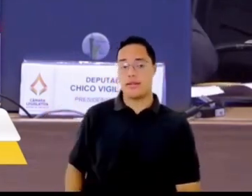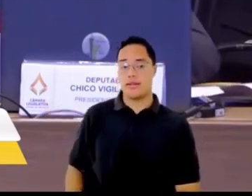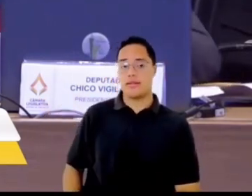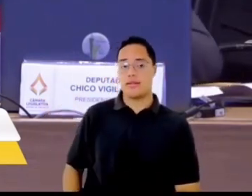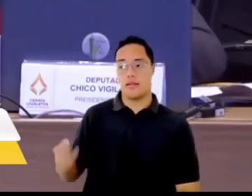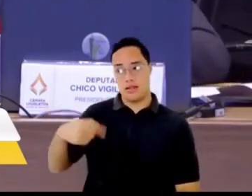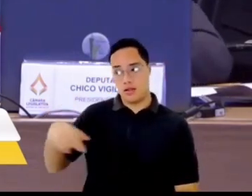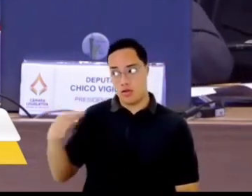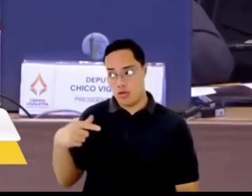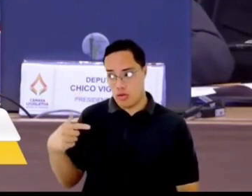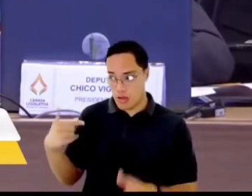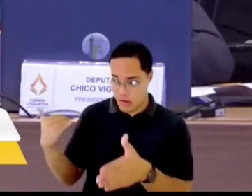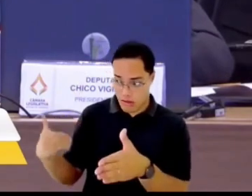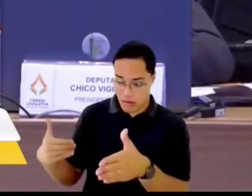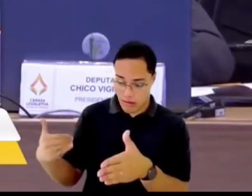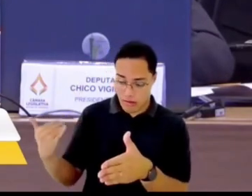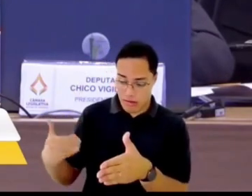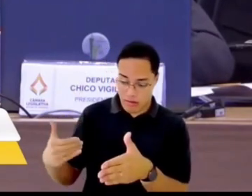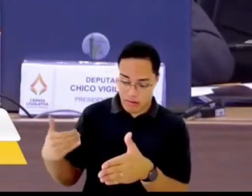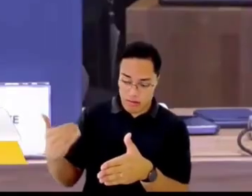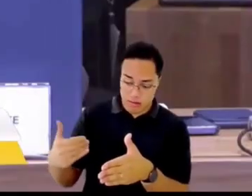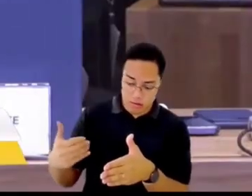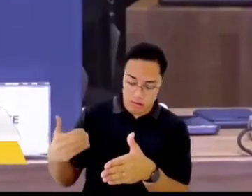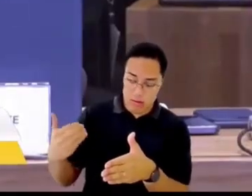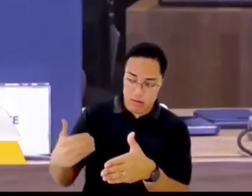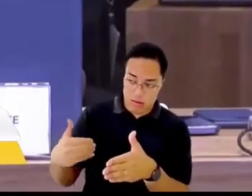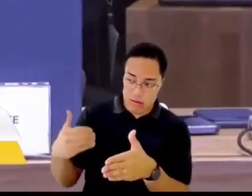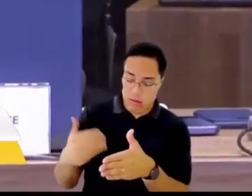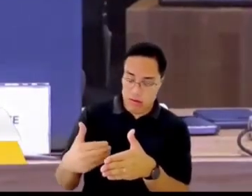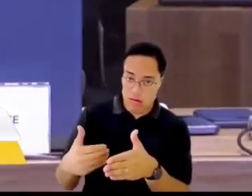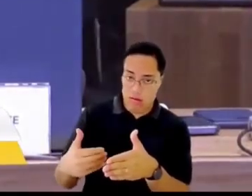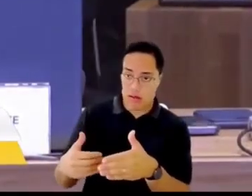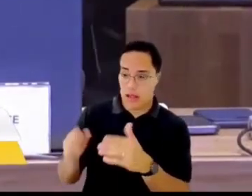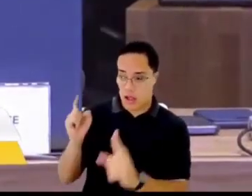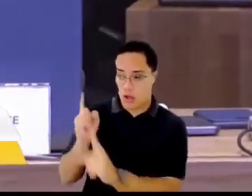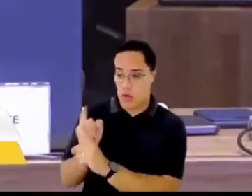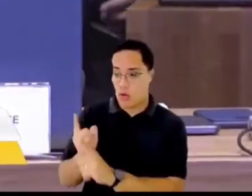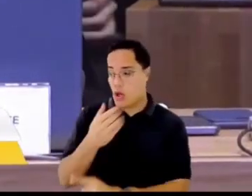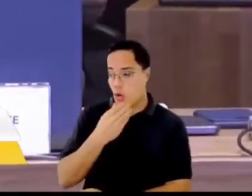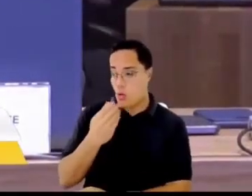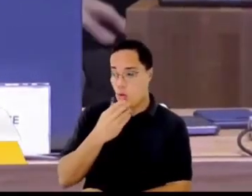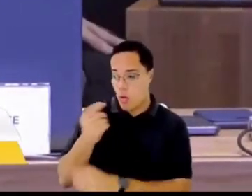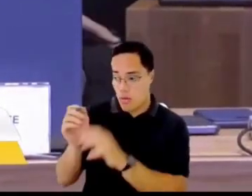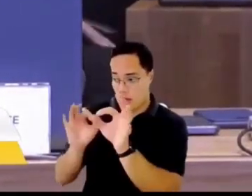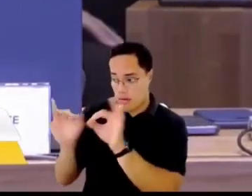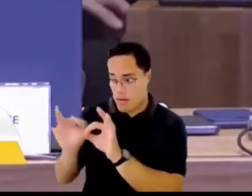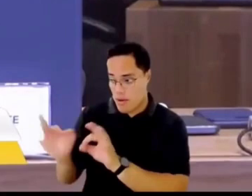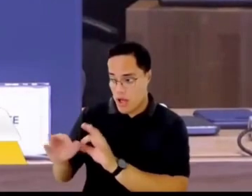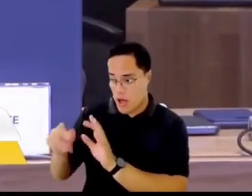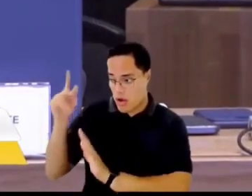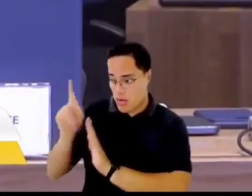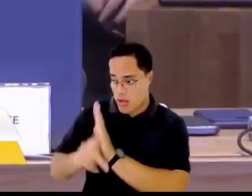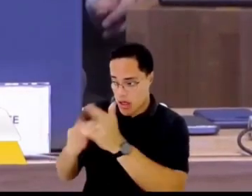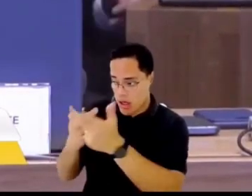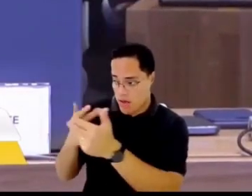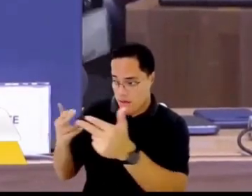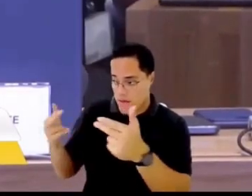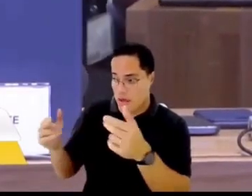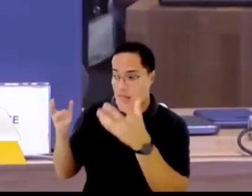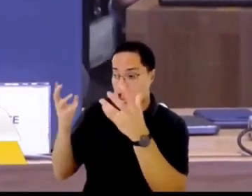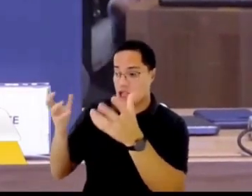chegando na trama, não é, do cara que armou efetivamente para explodir o posto de